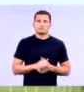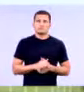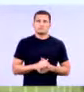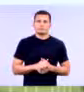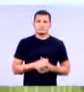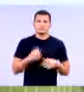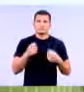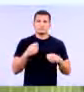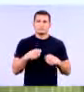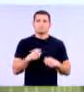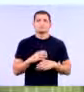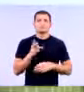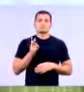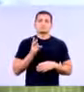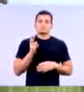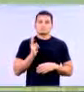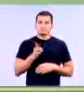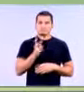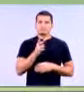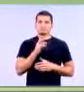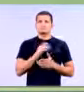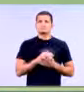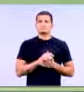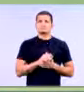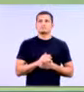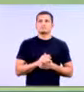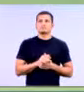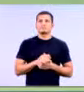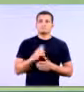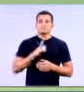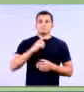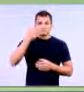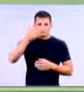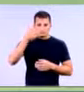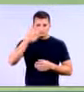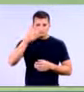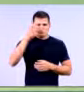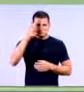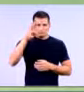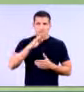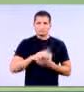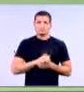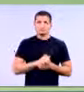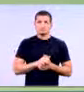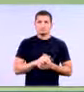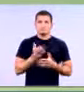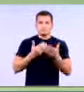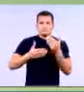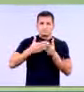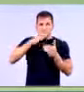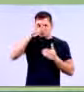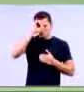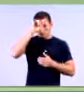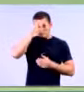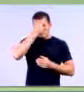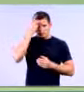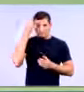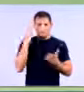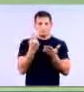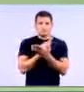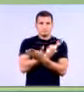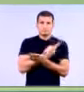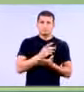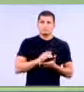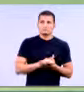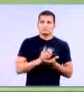ser buscados constantemente. Nós temos aqui o primeiro princípio, que é: toda aprendizagem humana acontece a partir